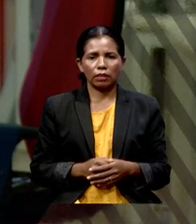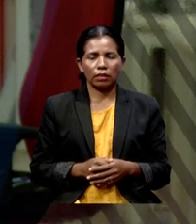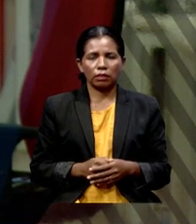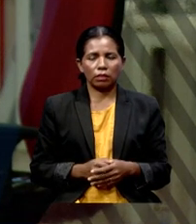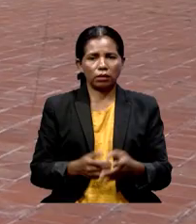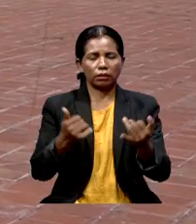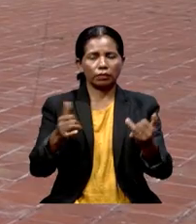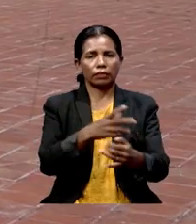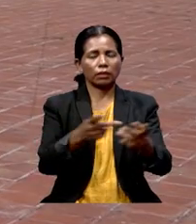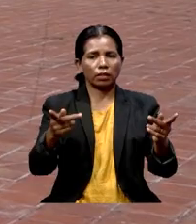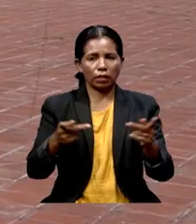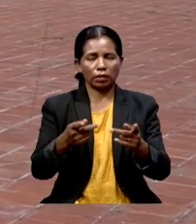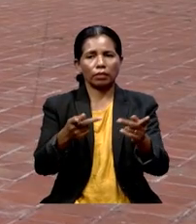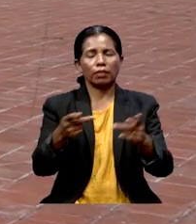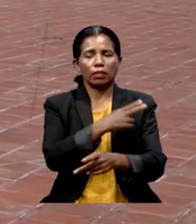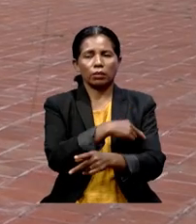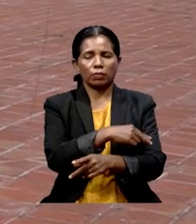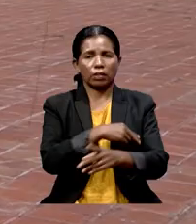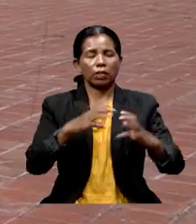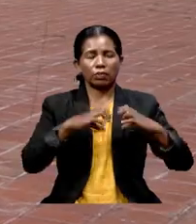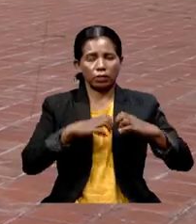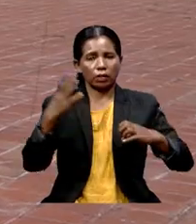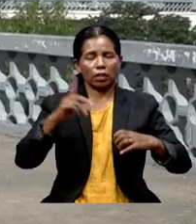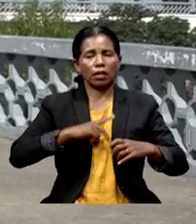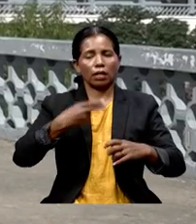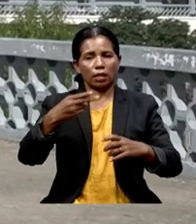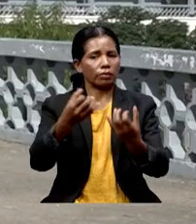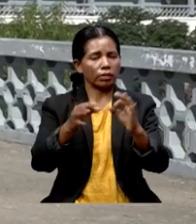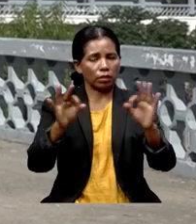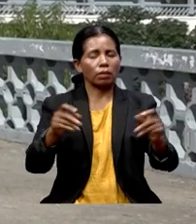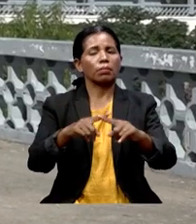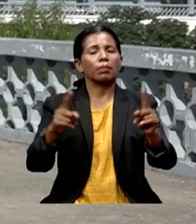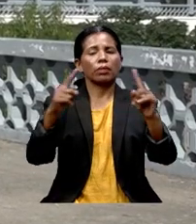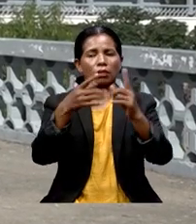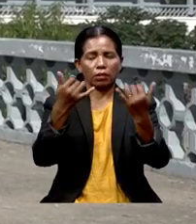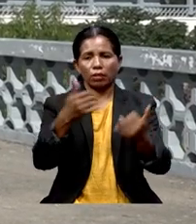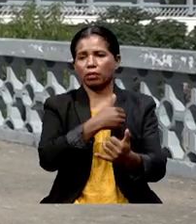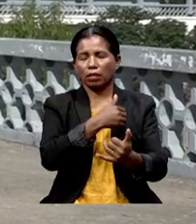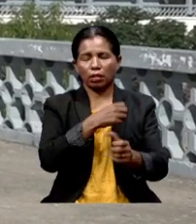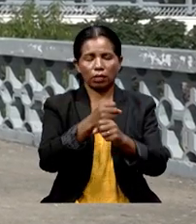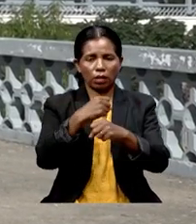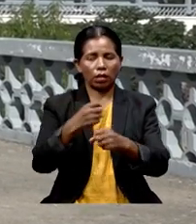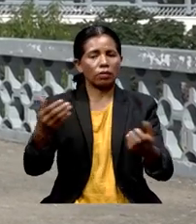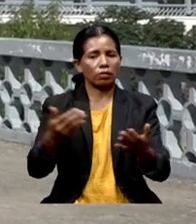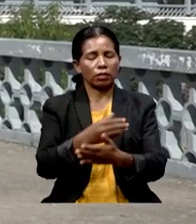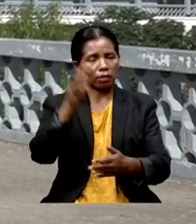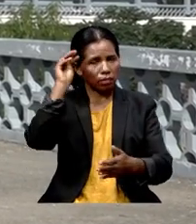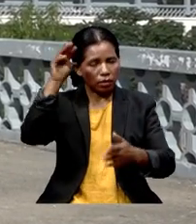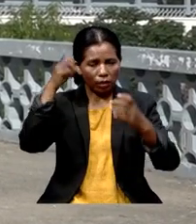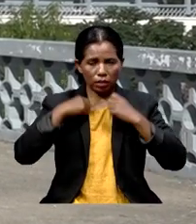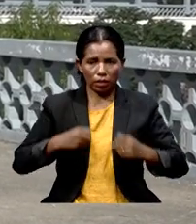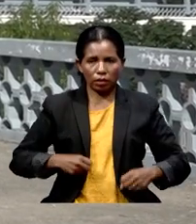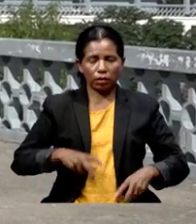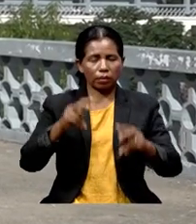Dadaw ni rehabilitasyon ba sentro kardiyaku ihalahane remata ona, may beto oras ni isidok funsyona tamba Ministeru Saudi presisa